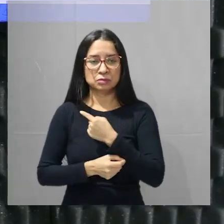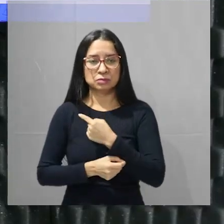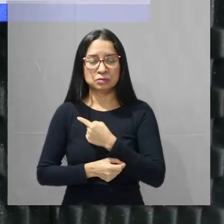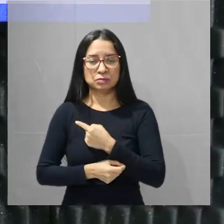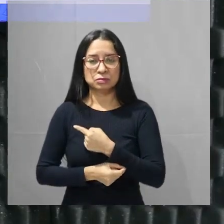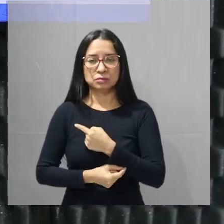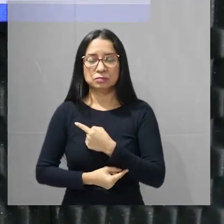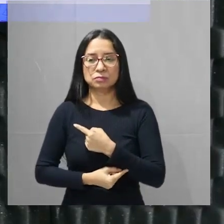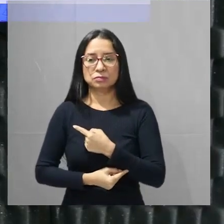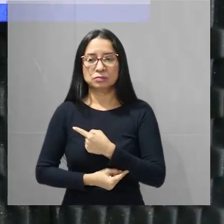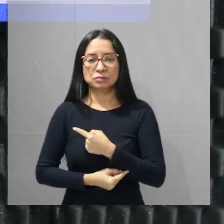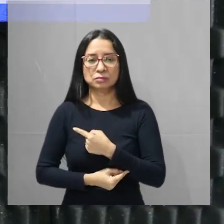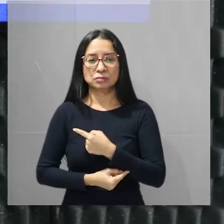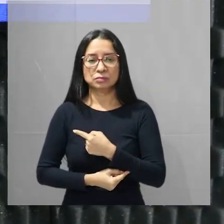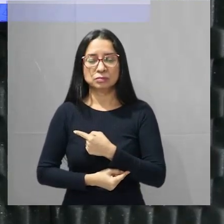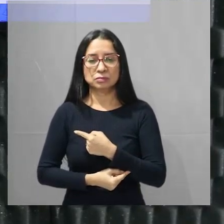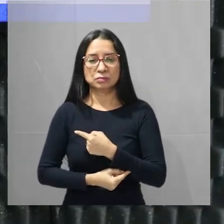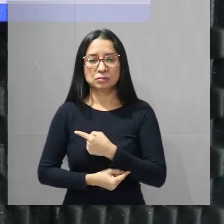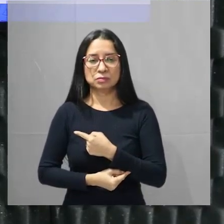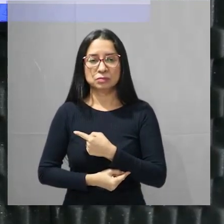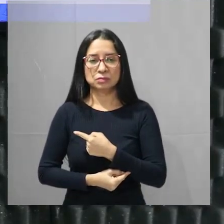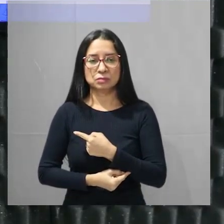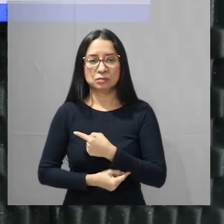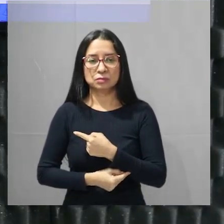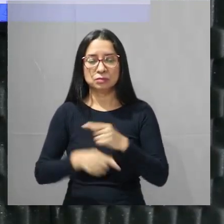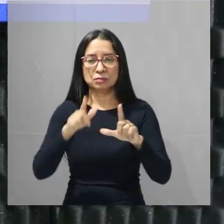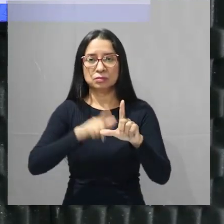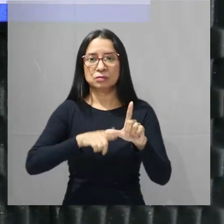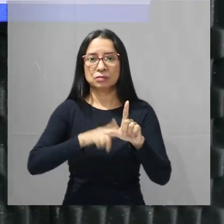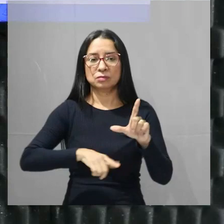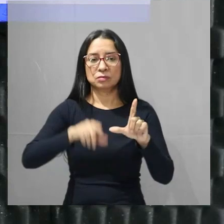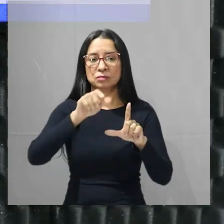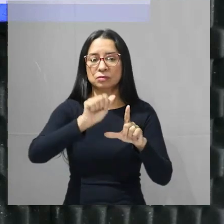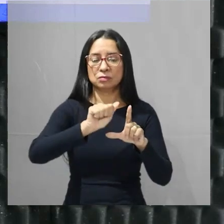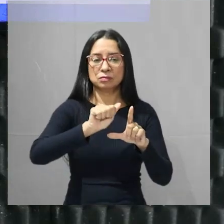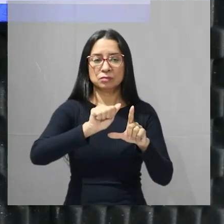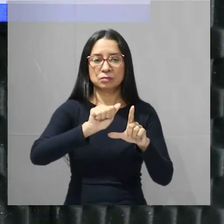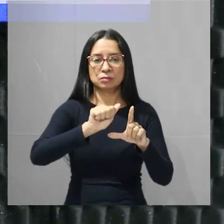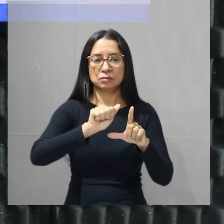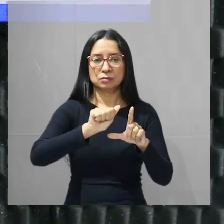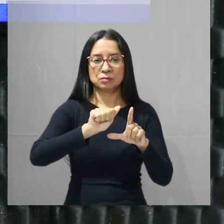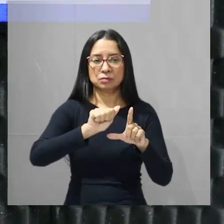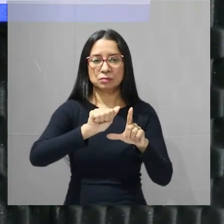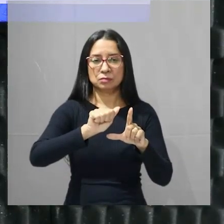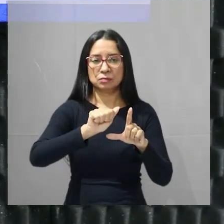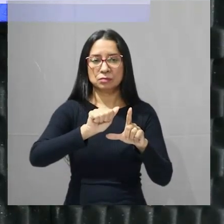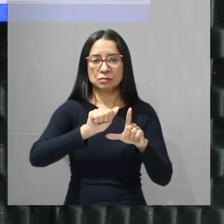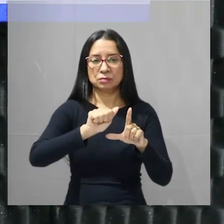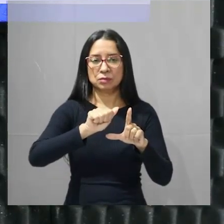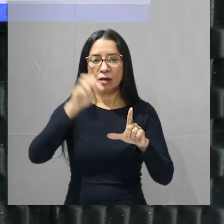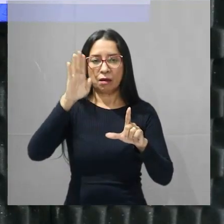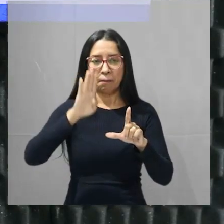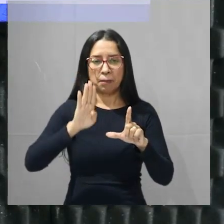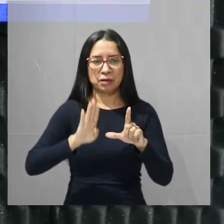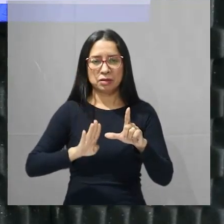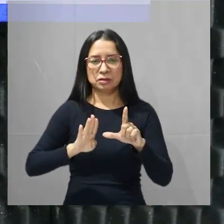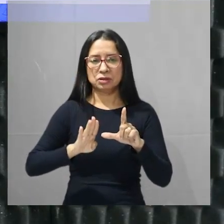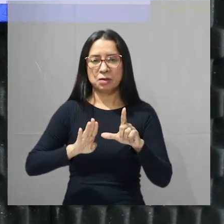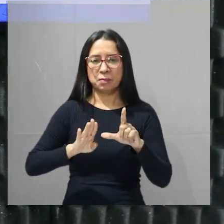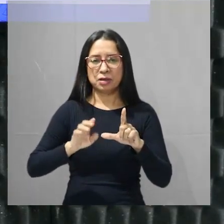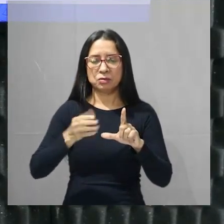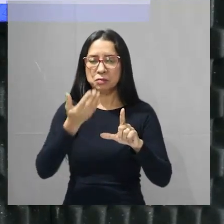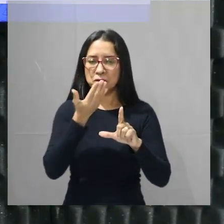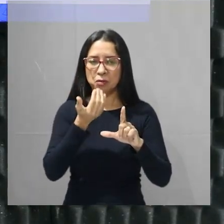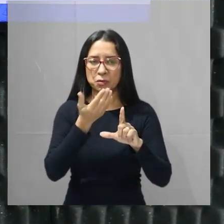efeito deste cenário para a sociedade brasileira, dessa não evolução tecnológica, está onde? Vê com calma. Barateamento, cesta básica? Não. Retorno